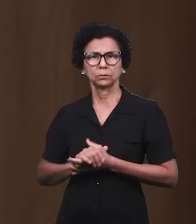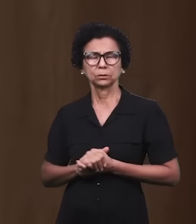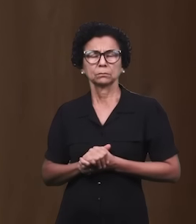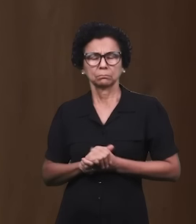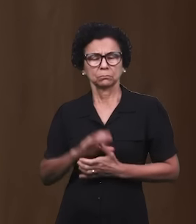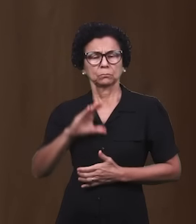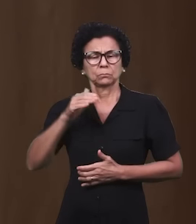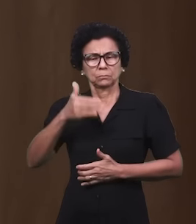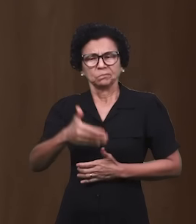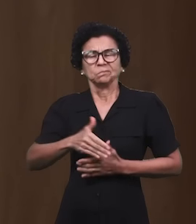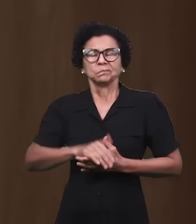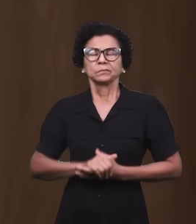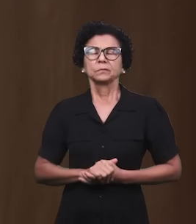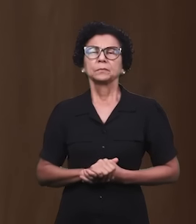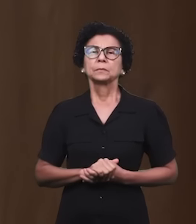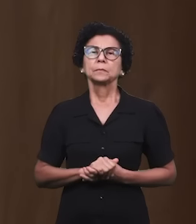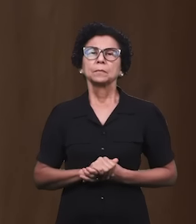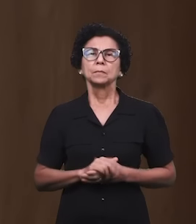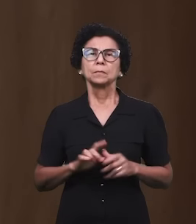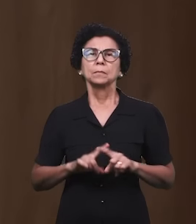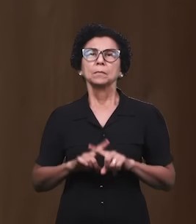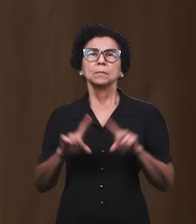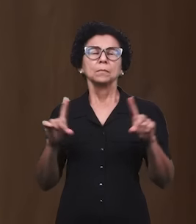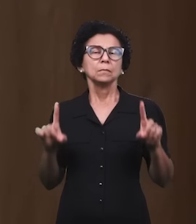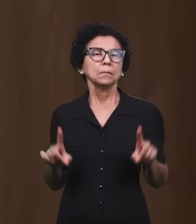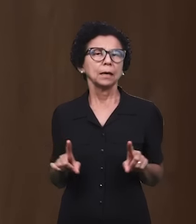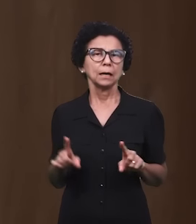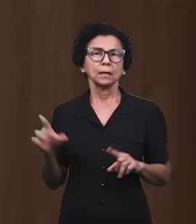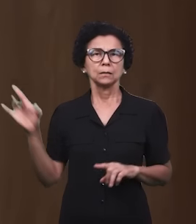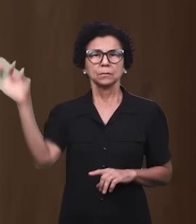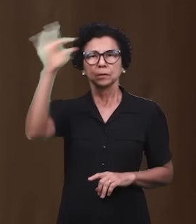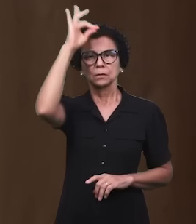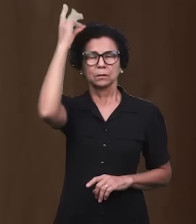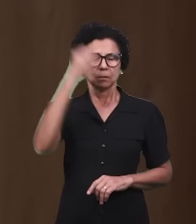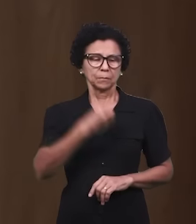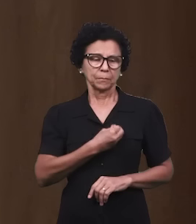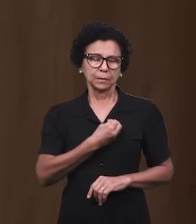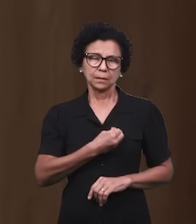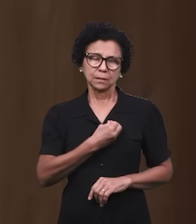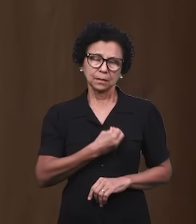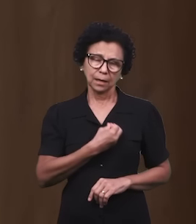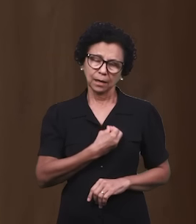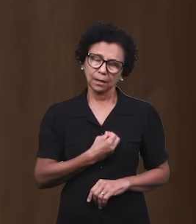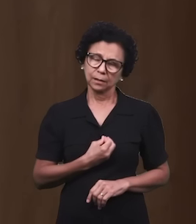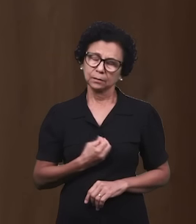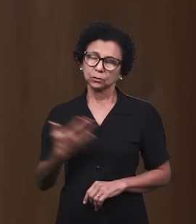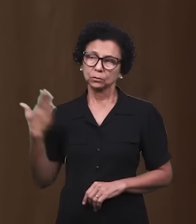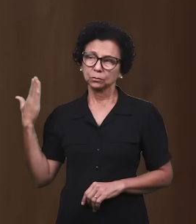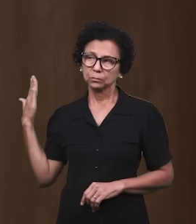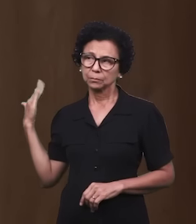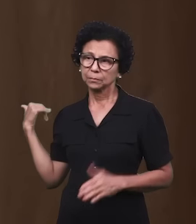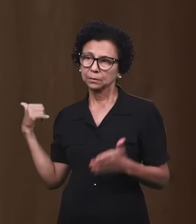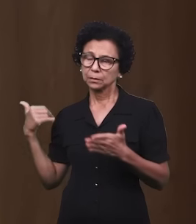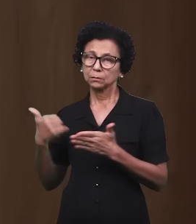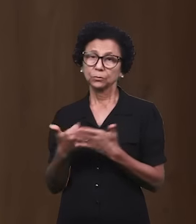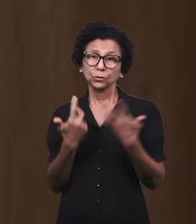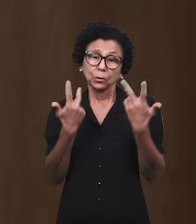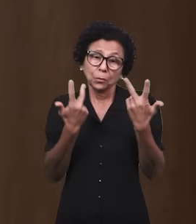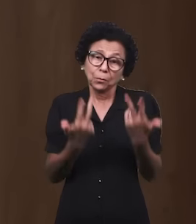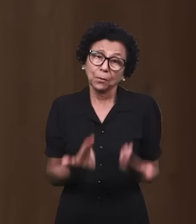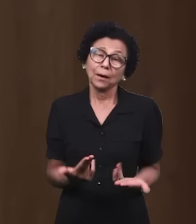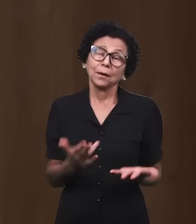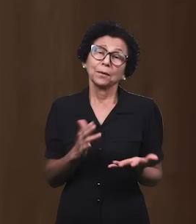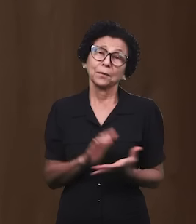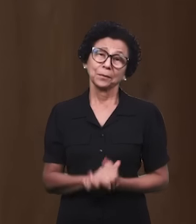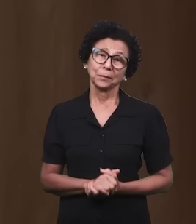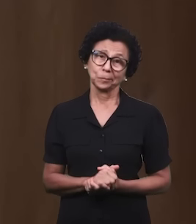a presença do Espírito Santo, ela é igual para nós hoje. O Senhor tem derramado do seu Espírito Santo. Em